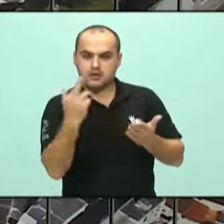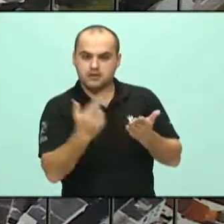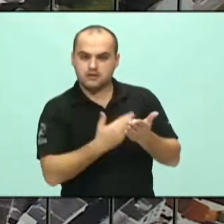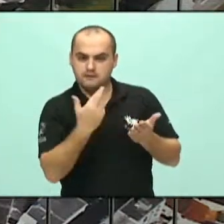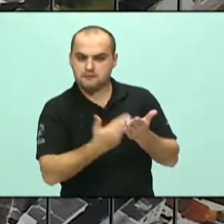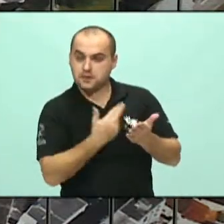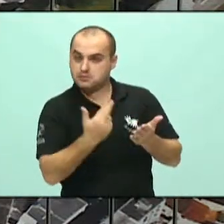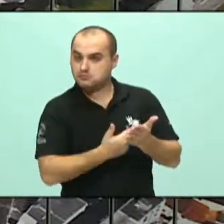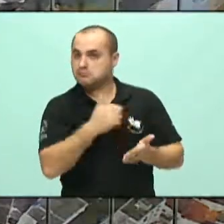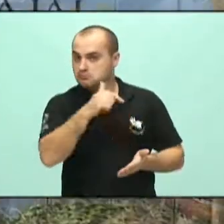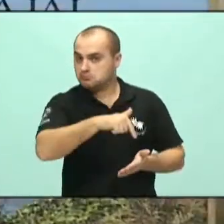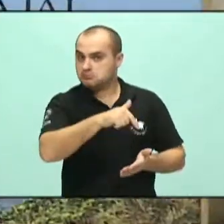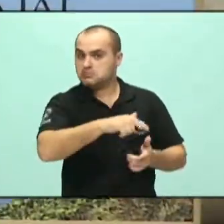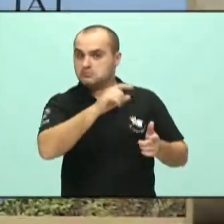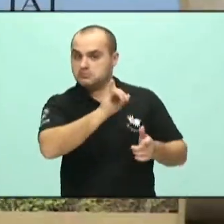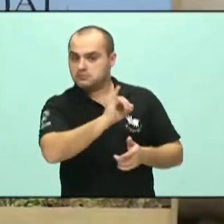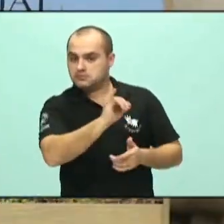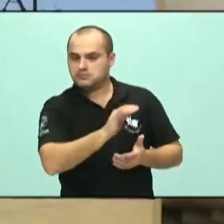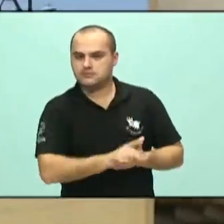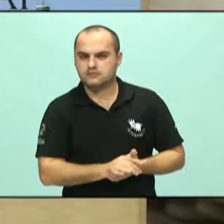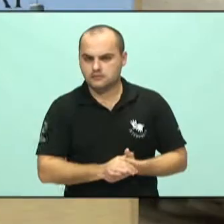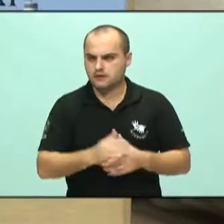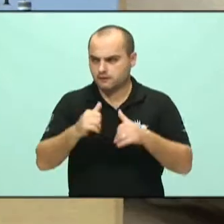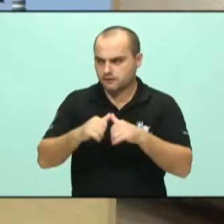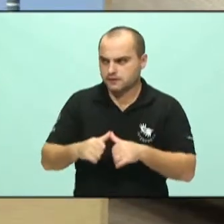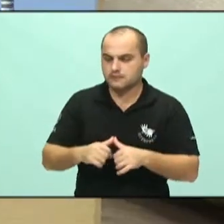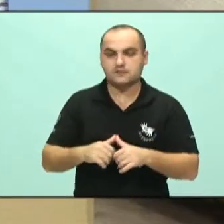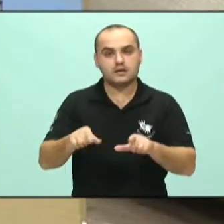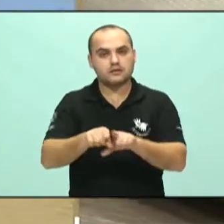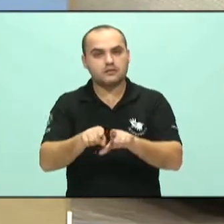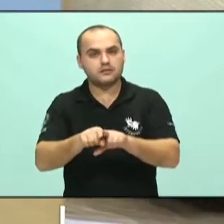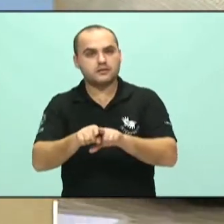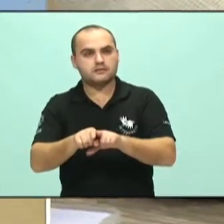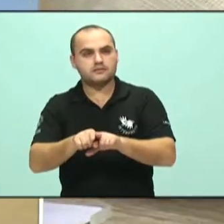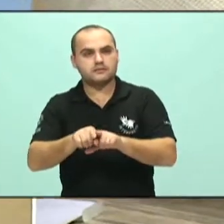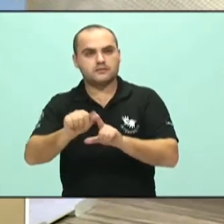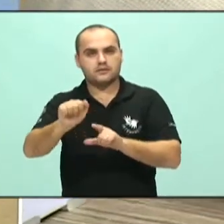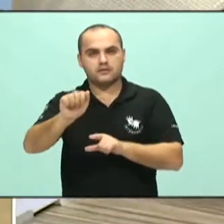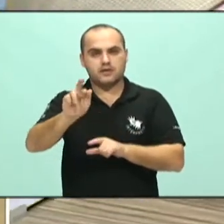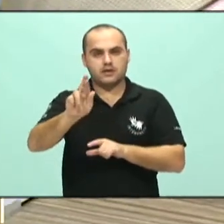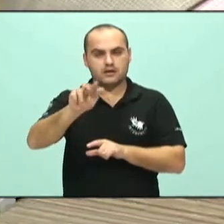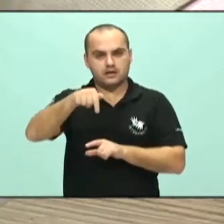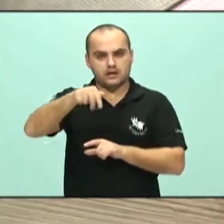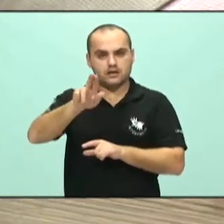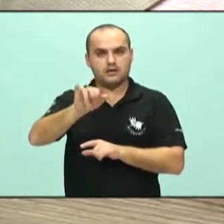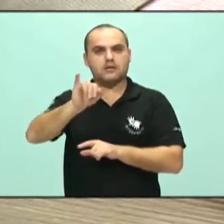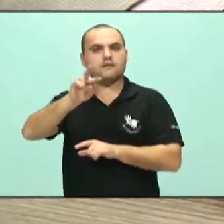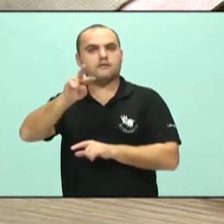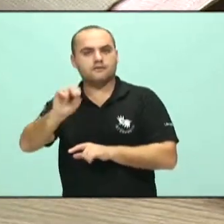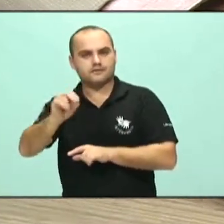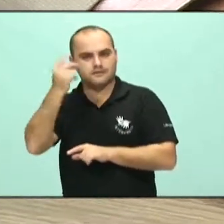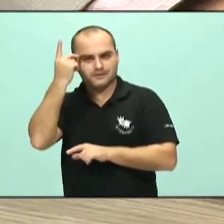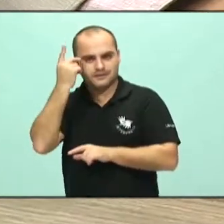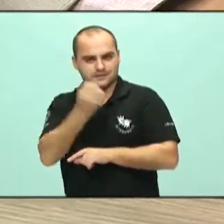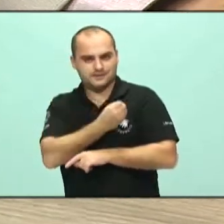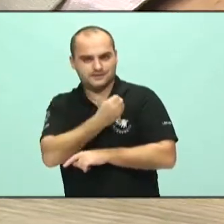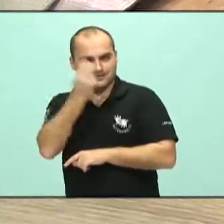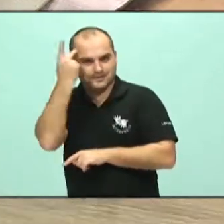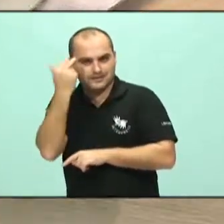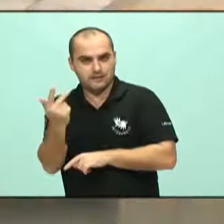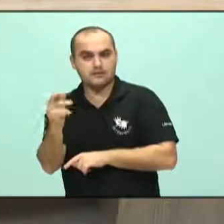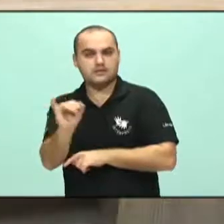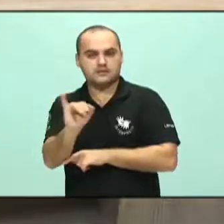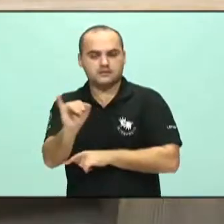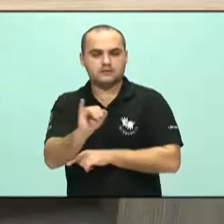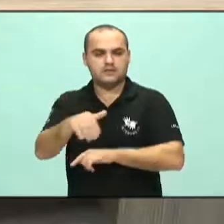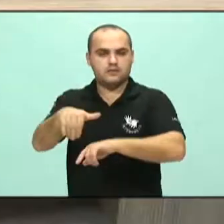aqui em Itajaí. Ele vai ficar circulando também. E no museu, no Arquivo Histórico de Itajaí. Arquivo Histórico de Itajaí,